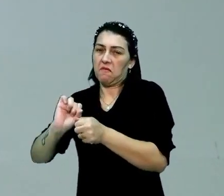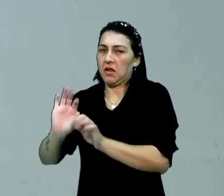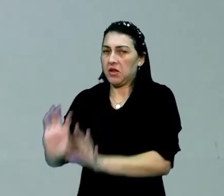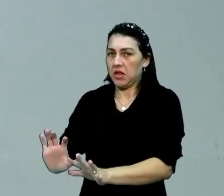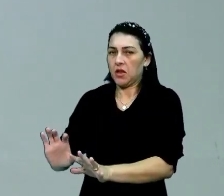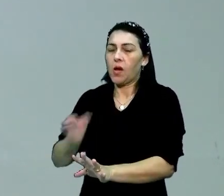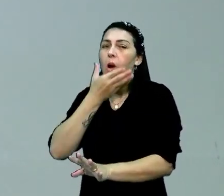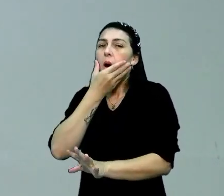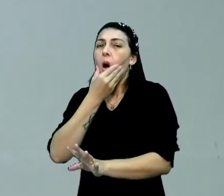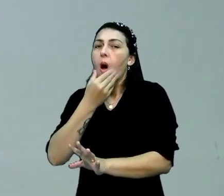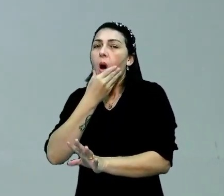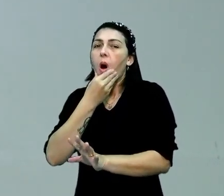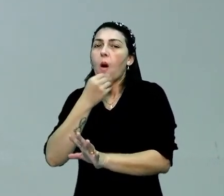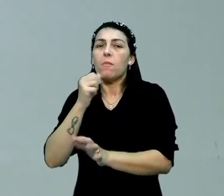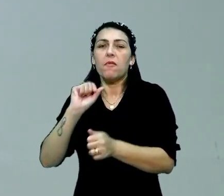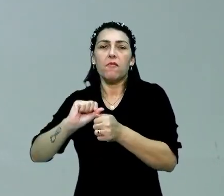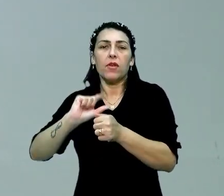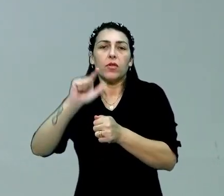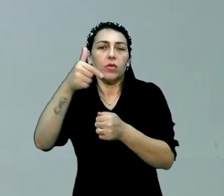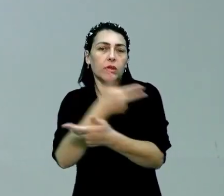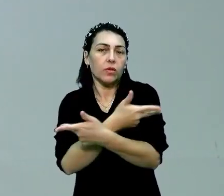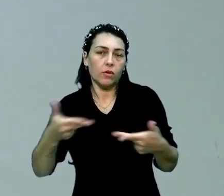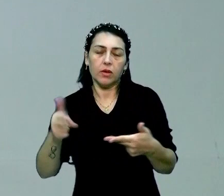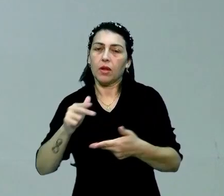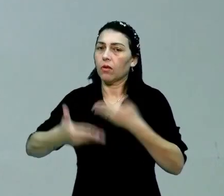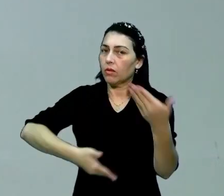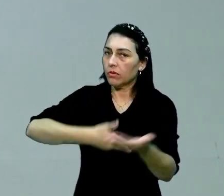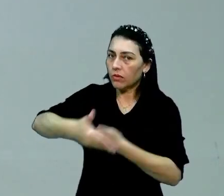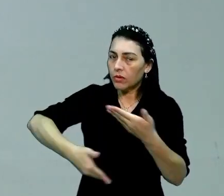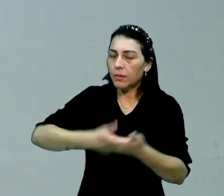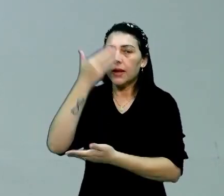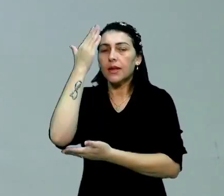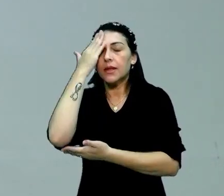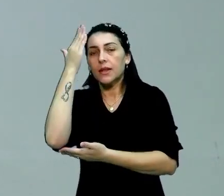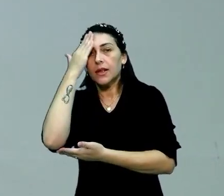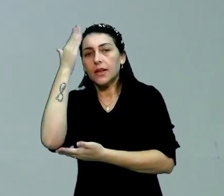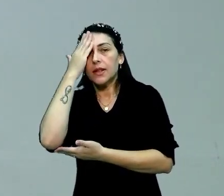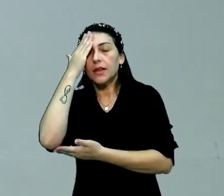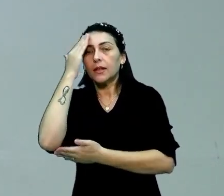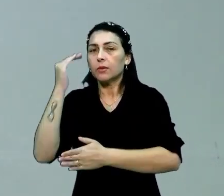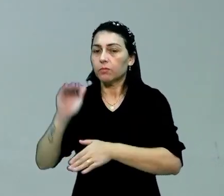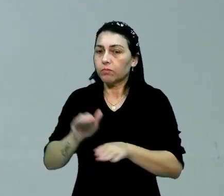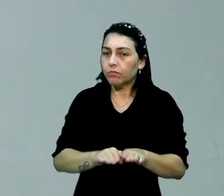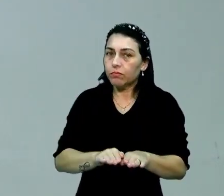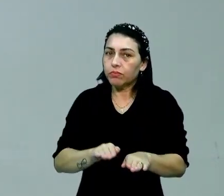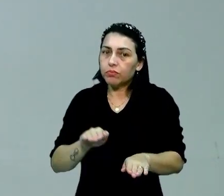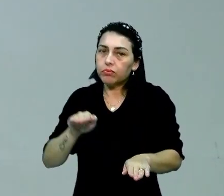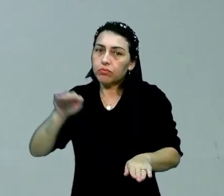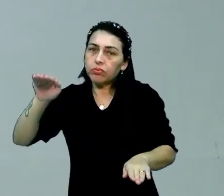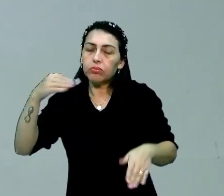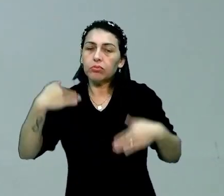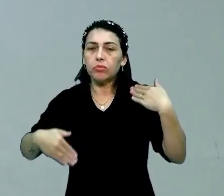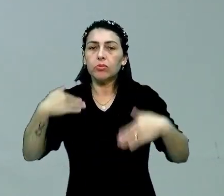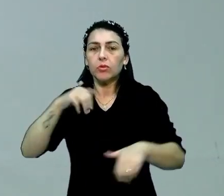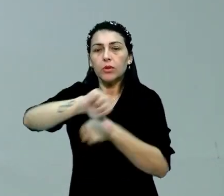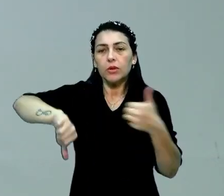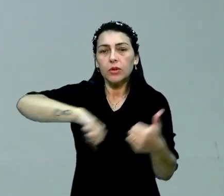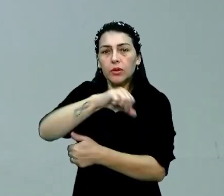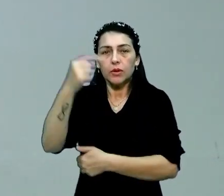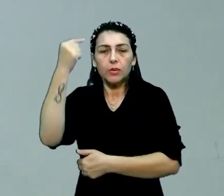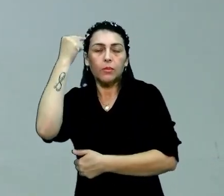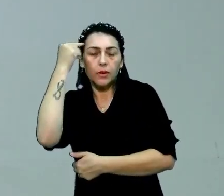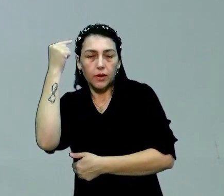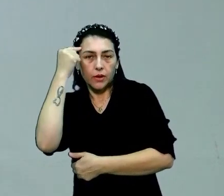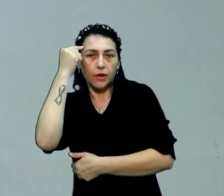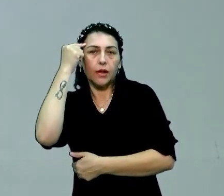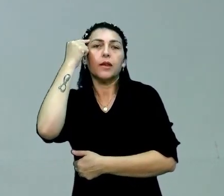do período histórico. Então a gente sempre precisa fazer essas correlações para entender a evolução do corpo e as transformações da mentalidade. Corpo são,